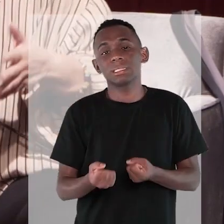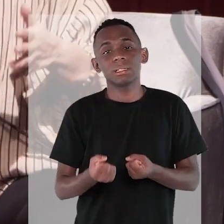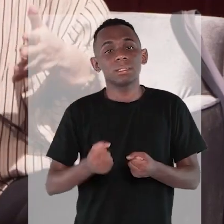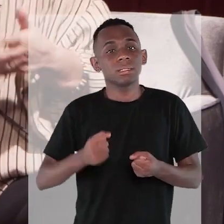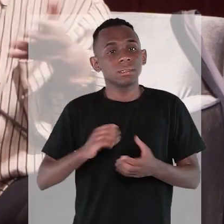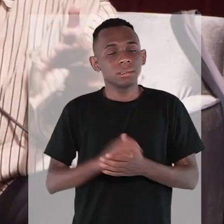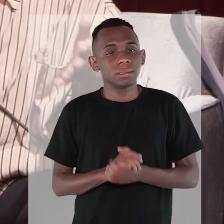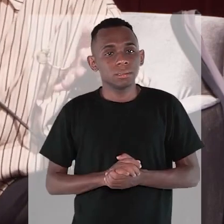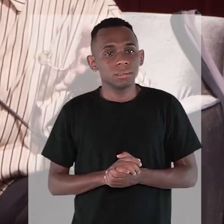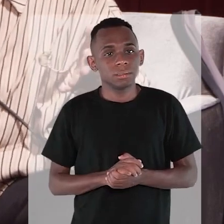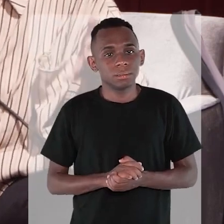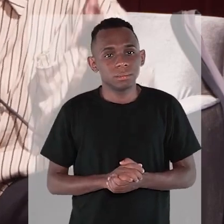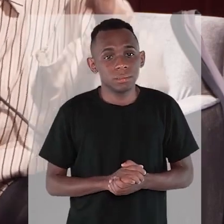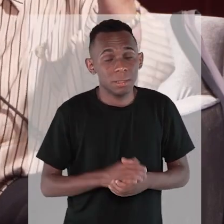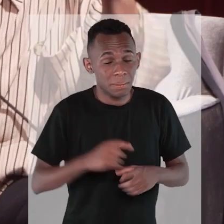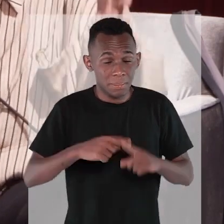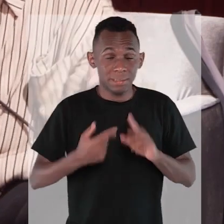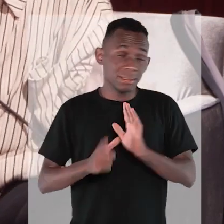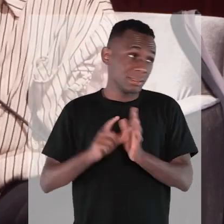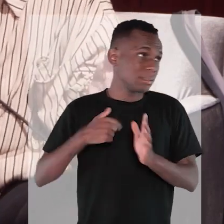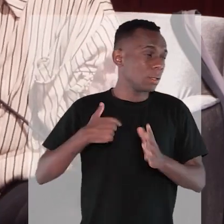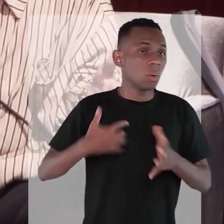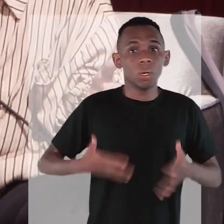antes que eu entusiasme aqui,